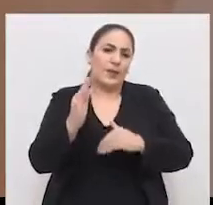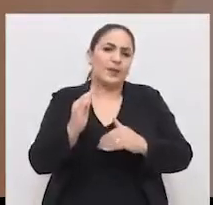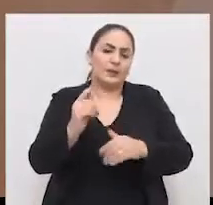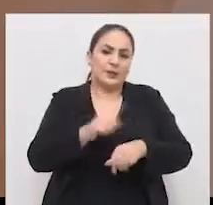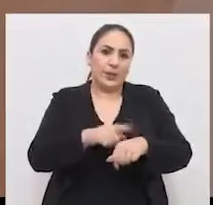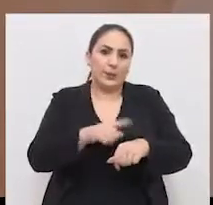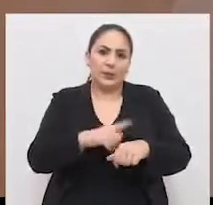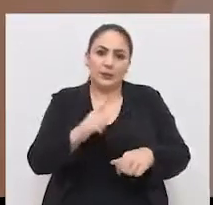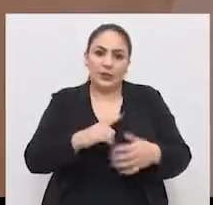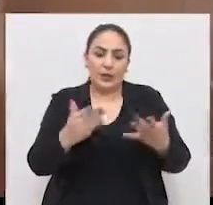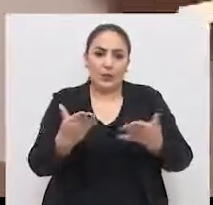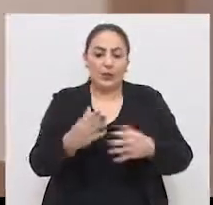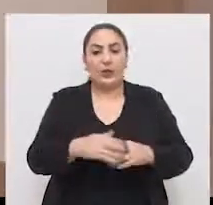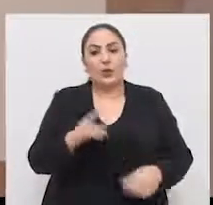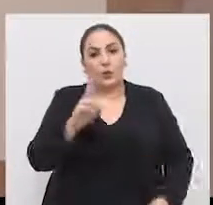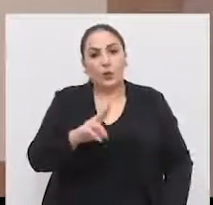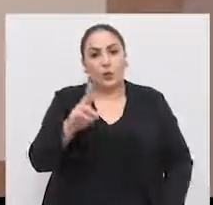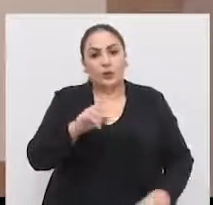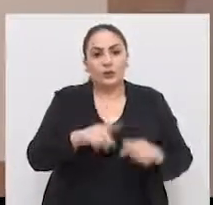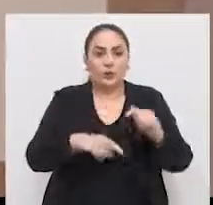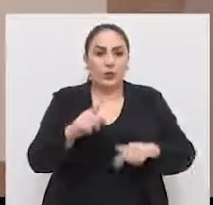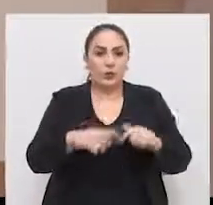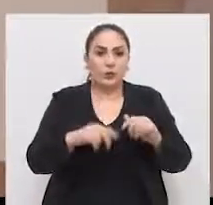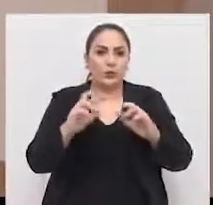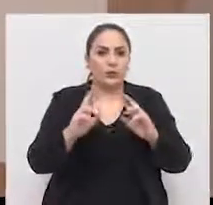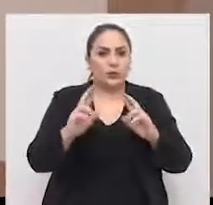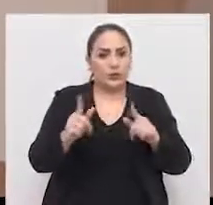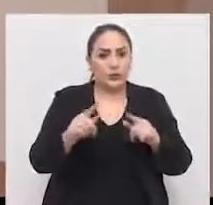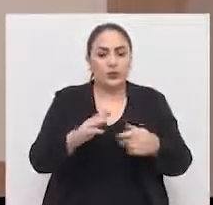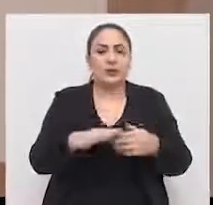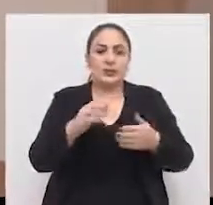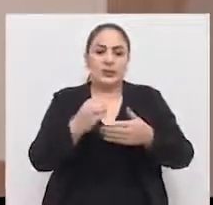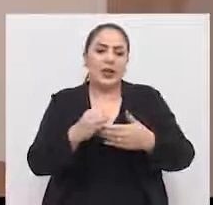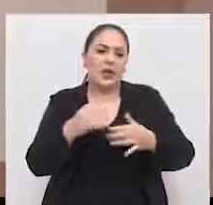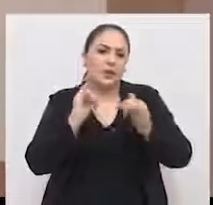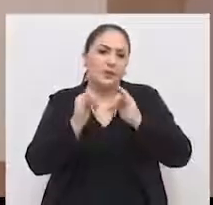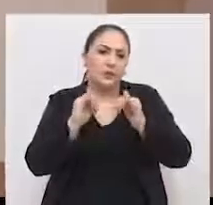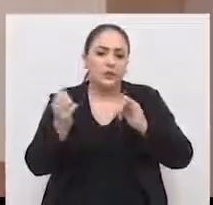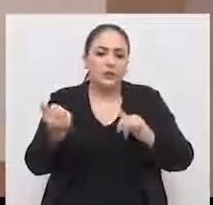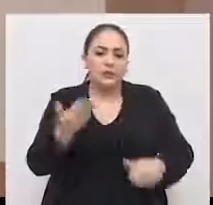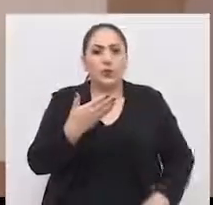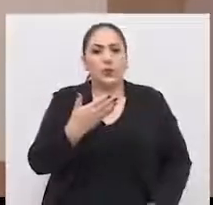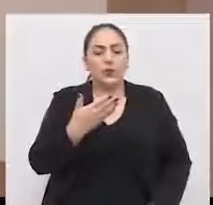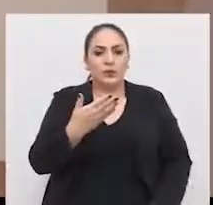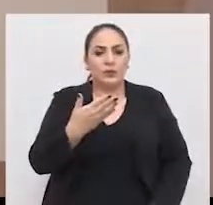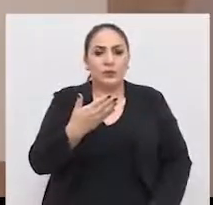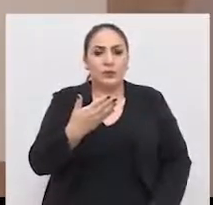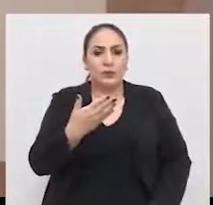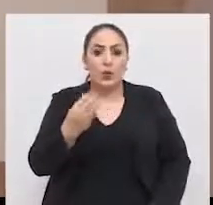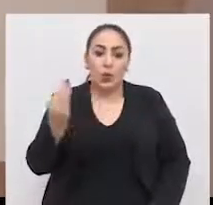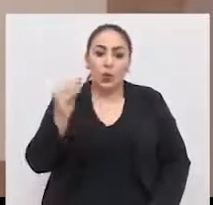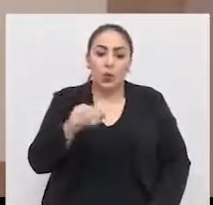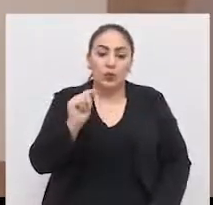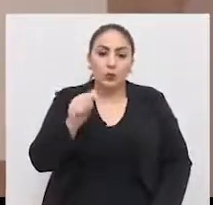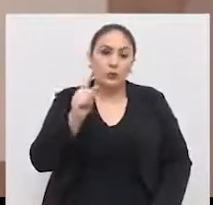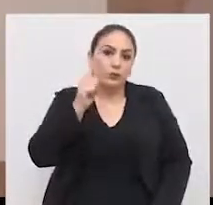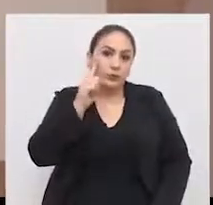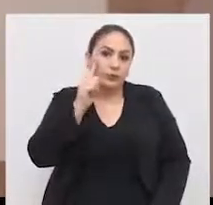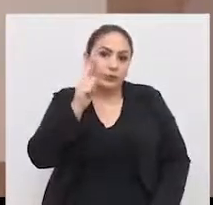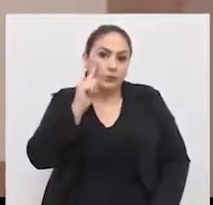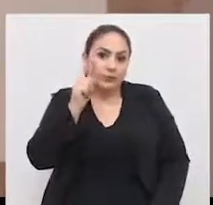tempo que você tem agora. Use produtos diferentes, traga novidades, insira no